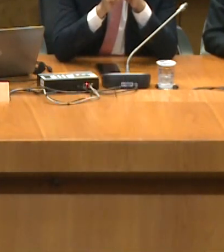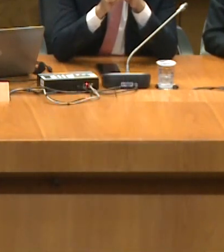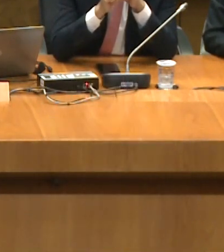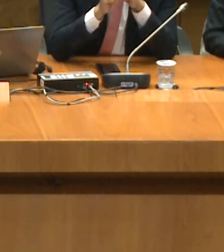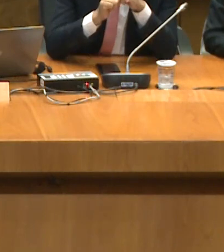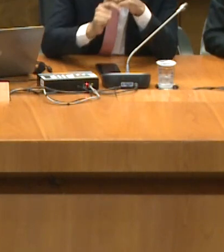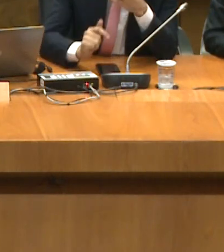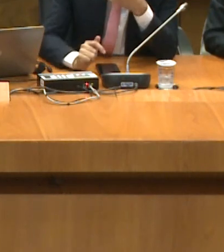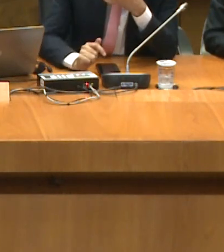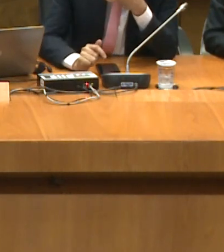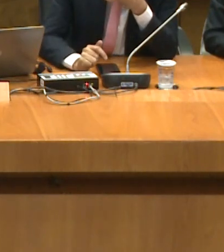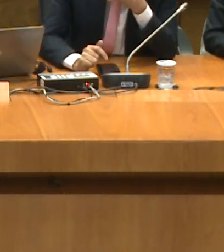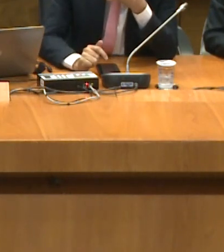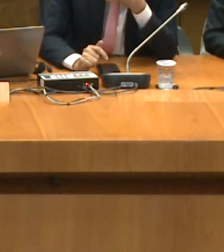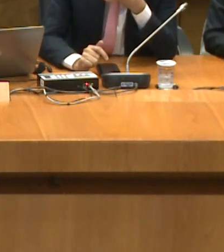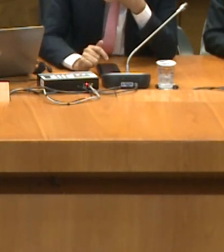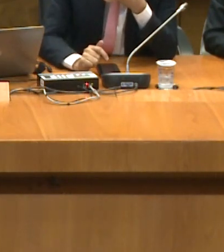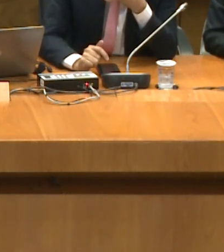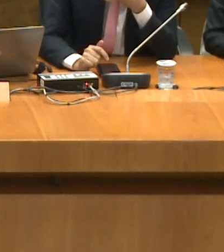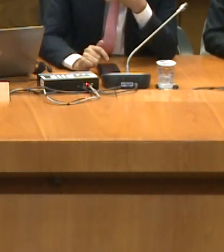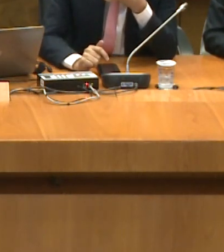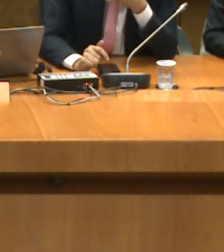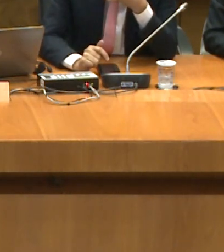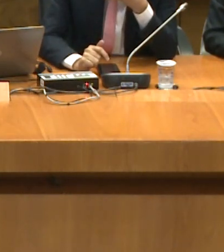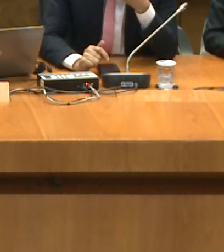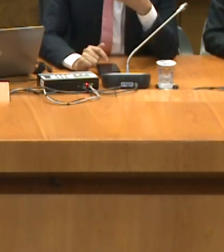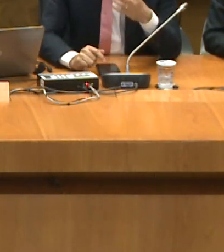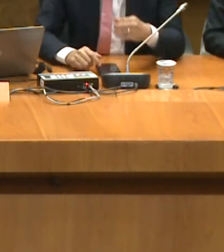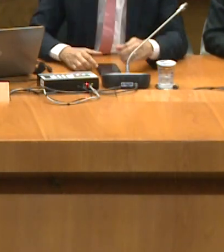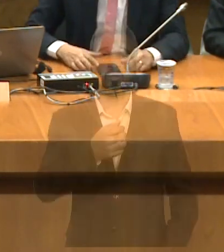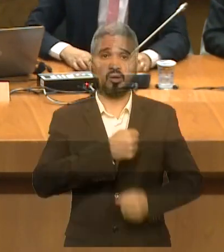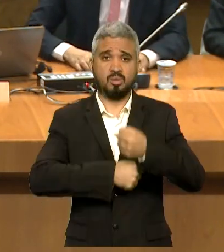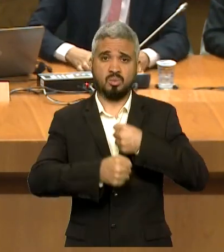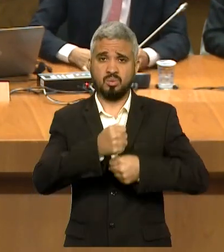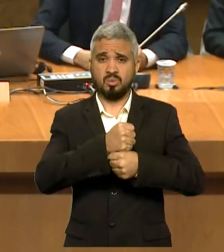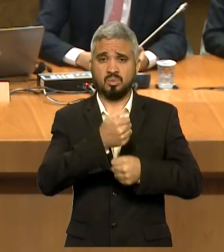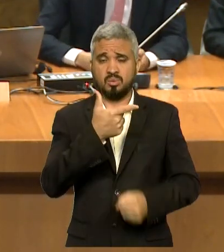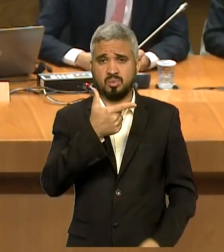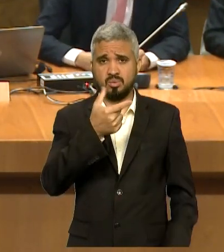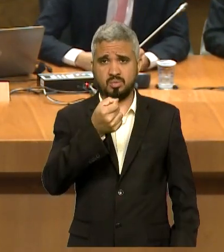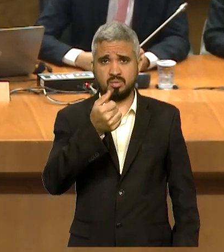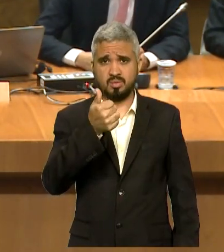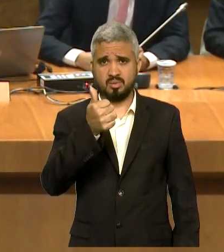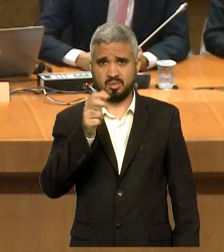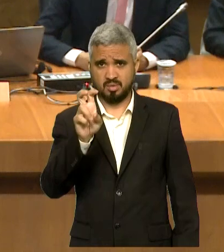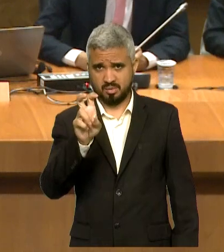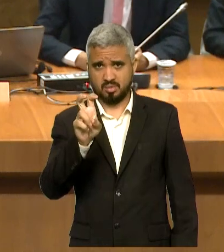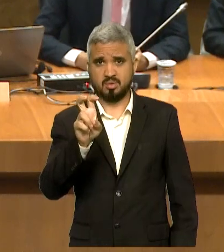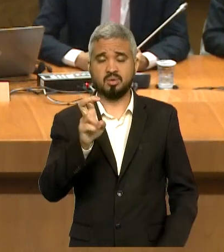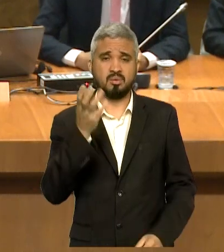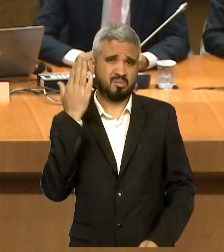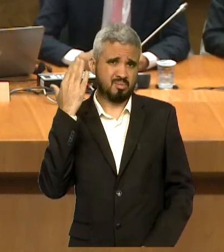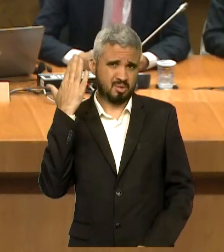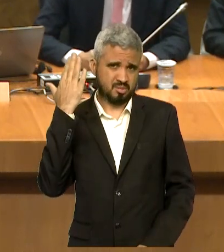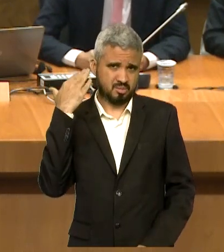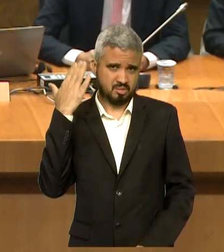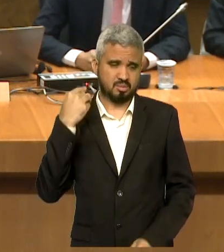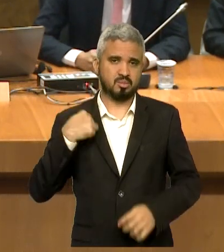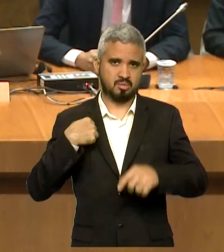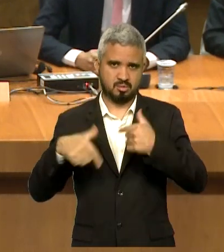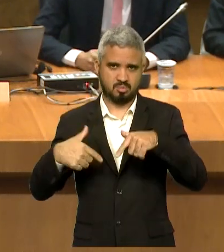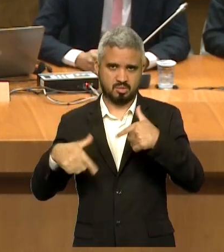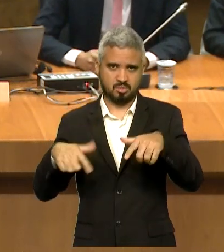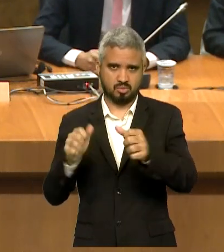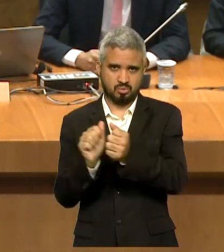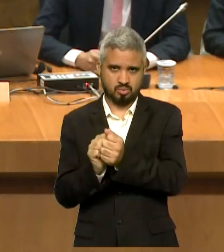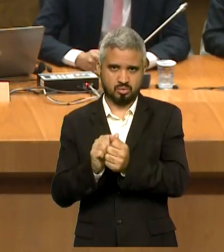interrupção. Eu fui colega dele, do doutor Rodrigo Maia, no Conselho Seccional da OAB, exerceu um grande mandato naquela